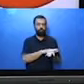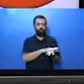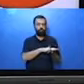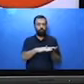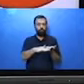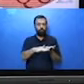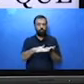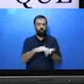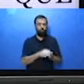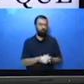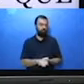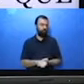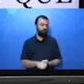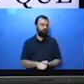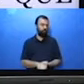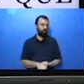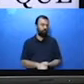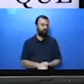plana.